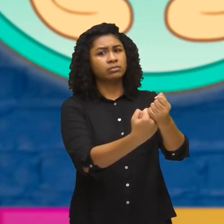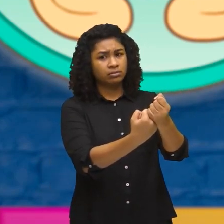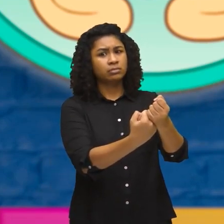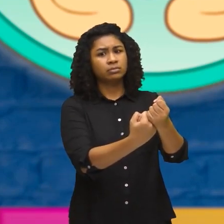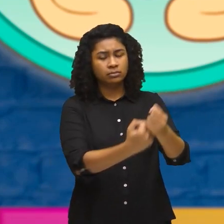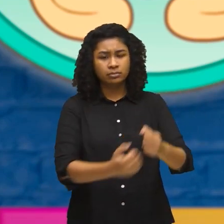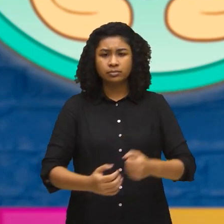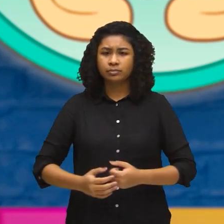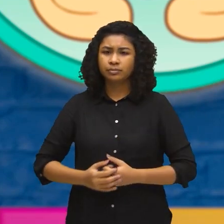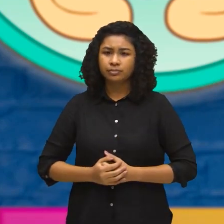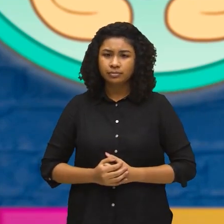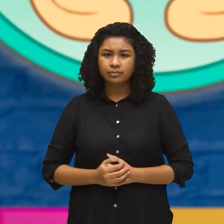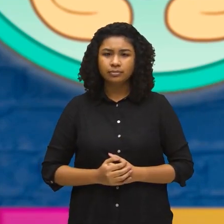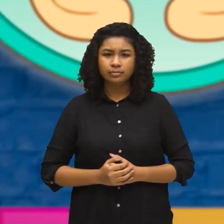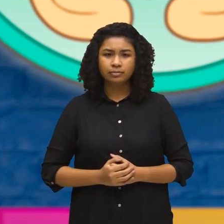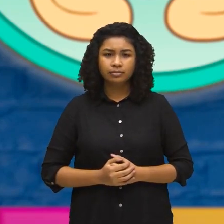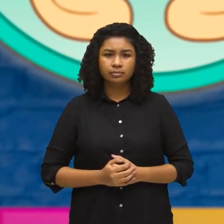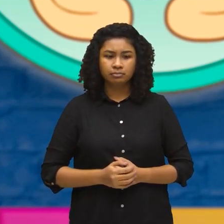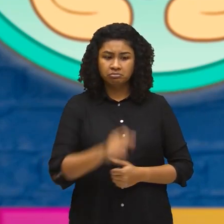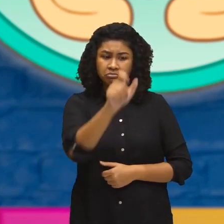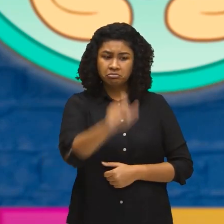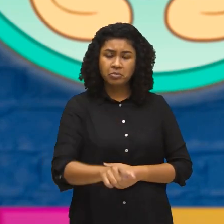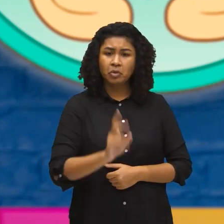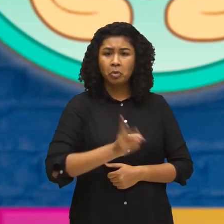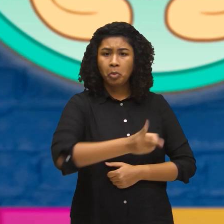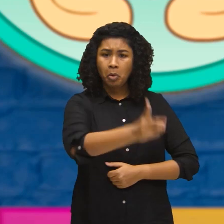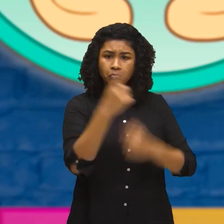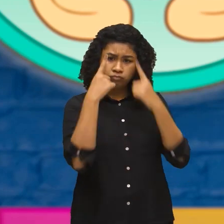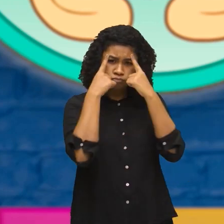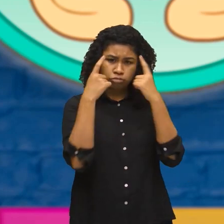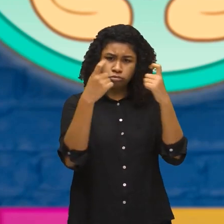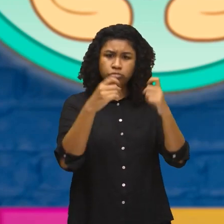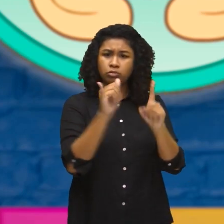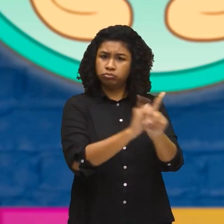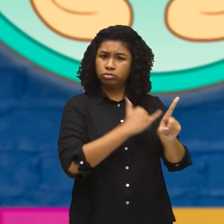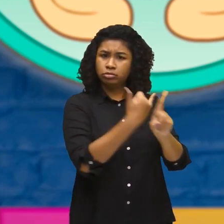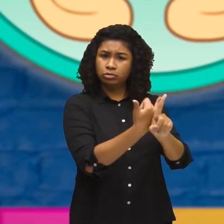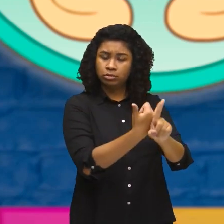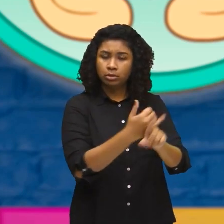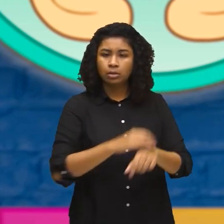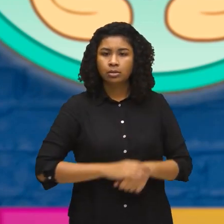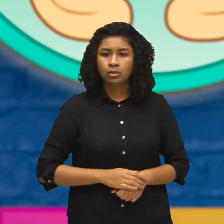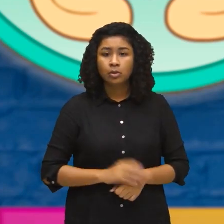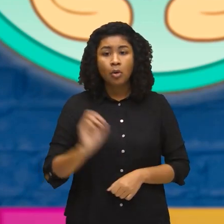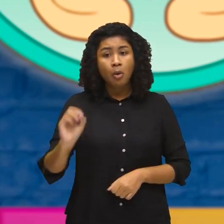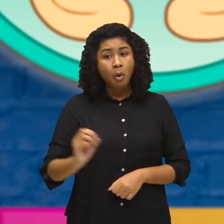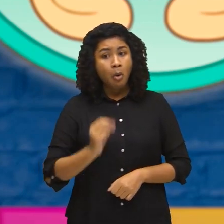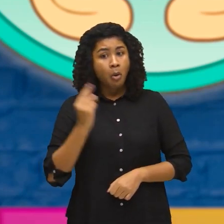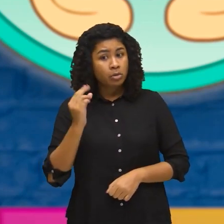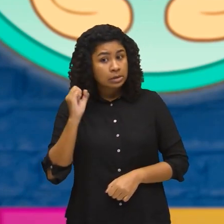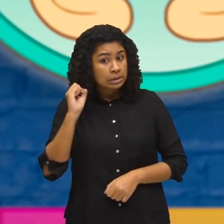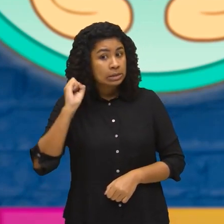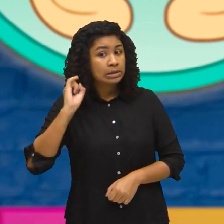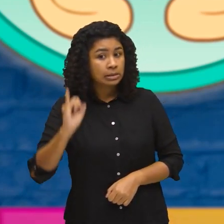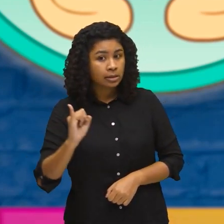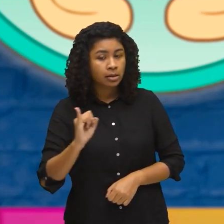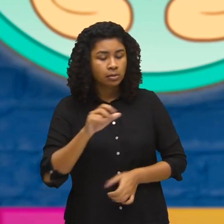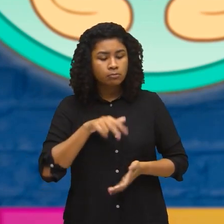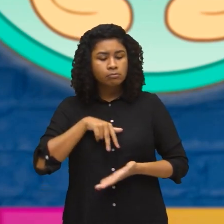sinaliza que ele pode pactuar com esse comportamento. Se ele, no caso,